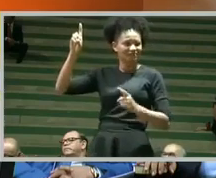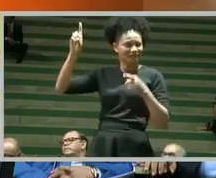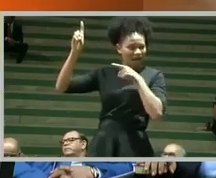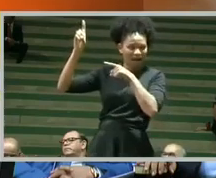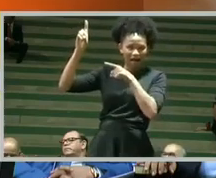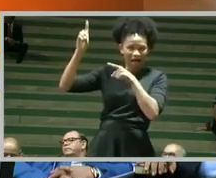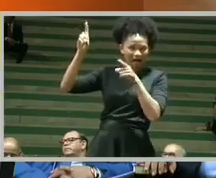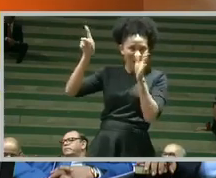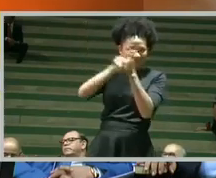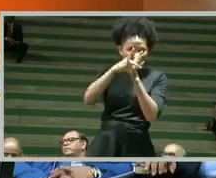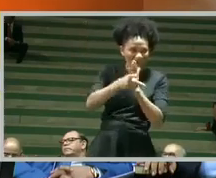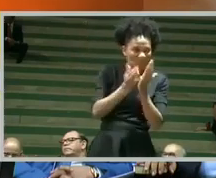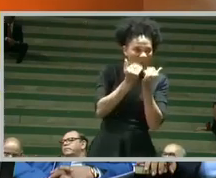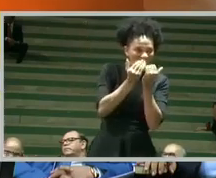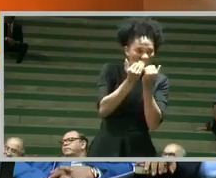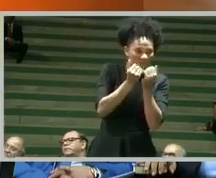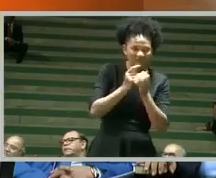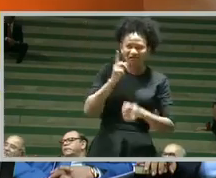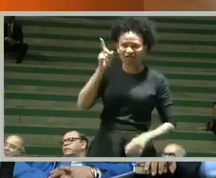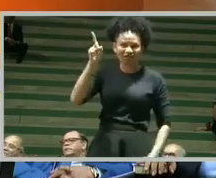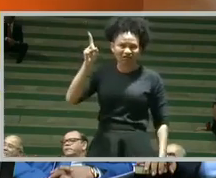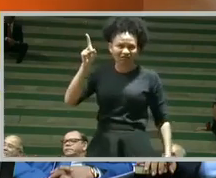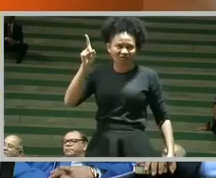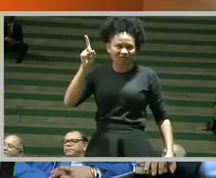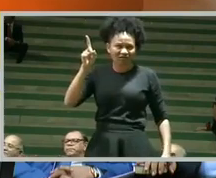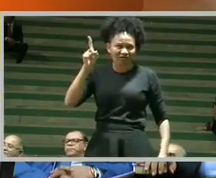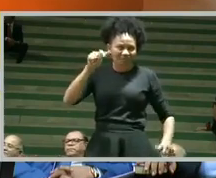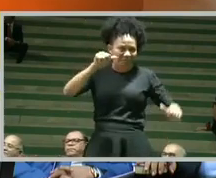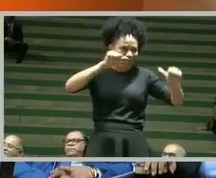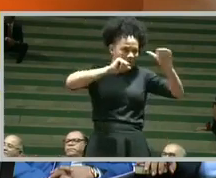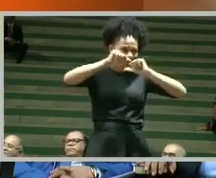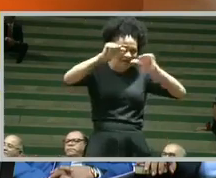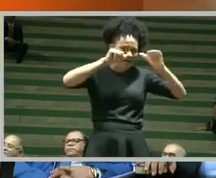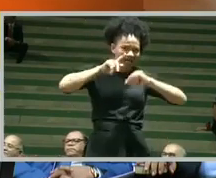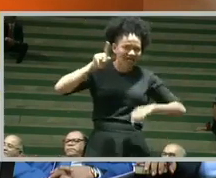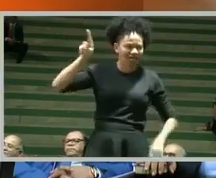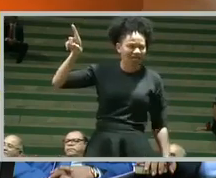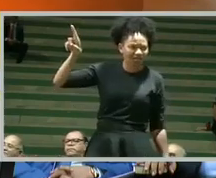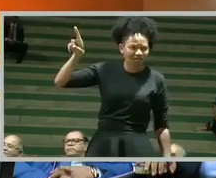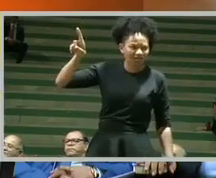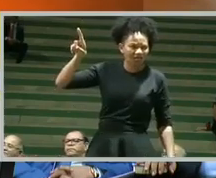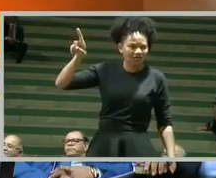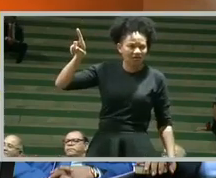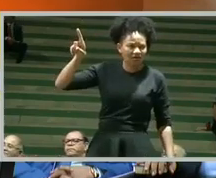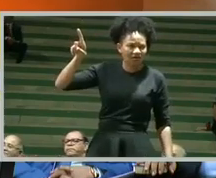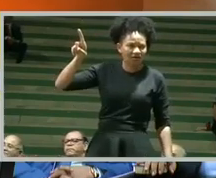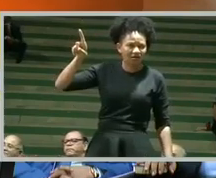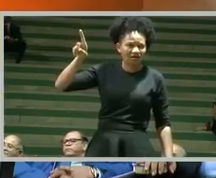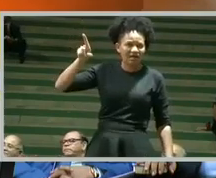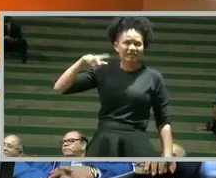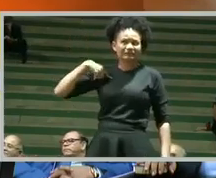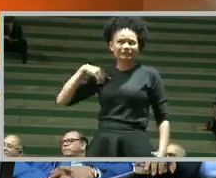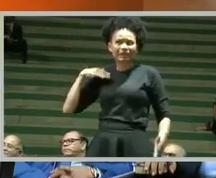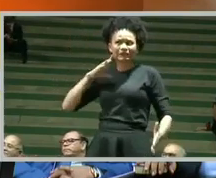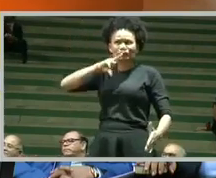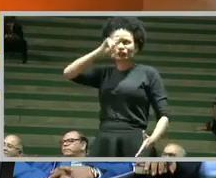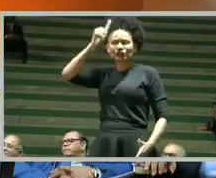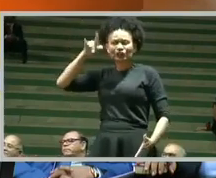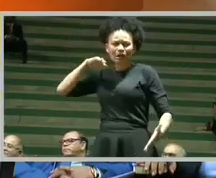comida e nem bebida. que tem prazo de